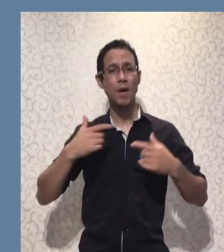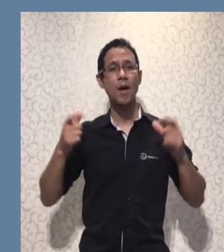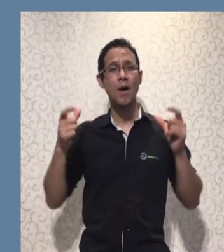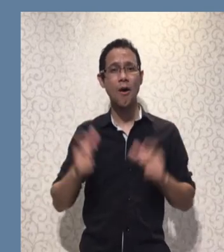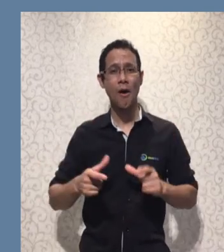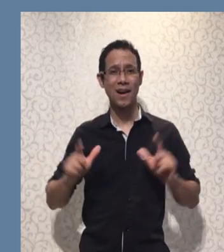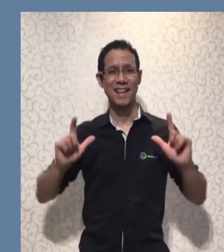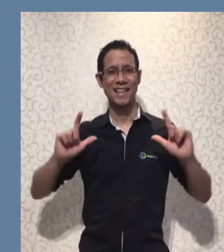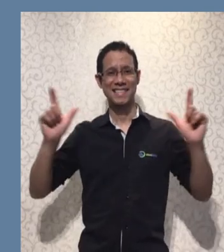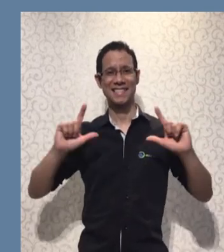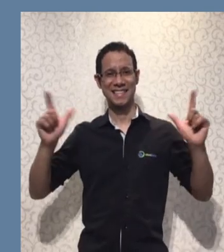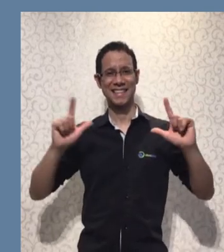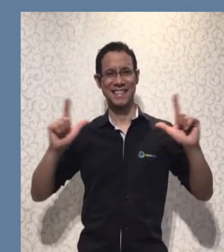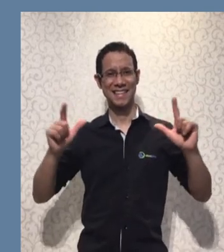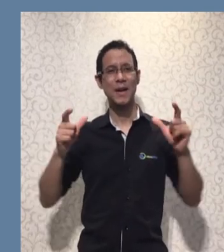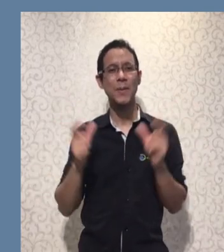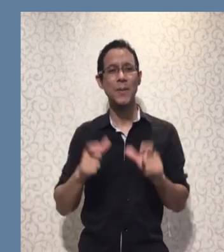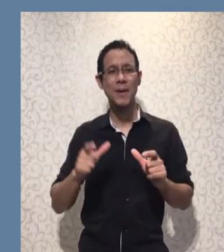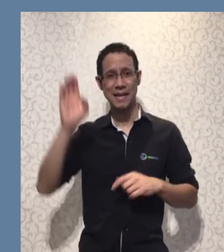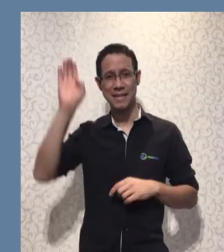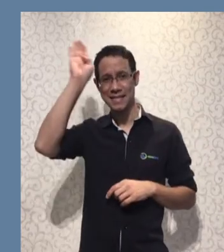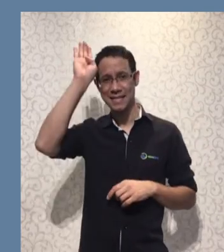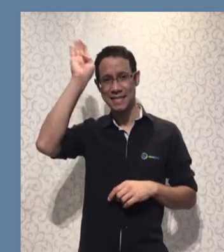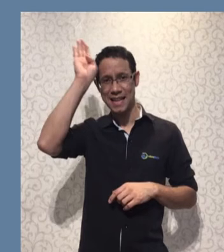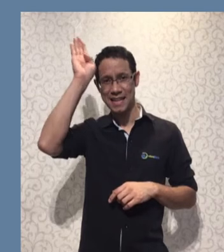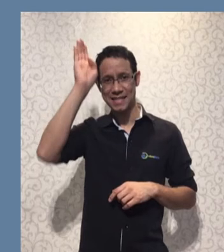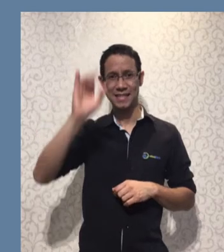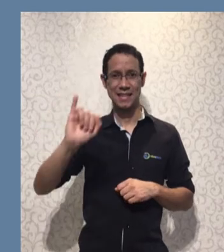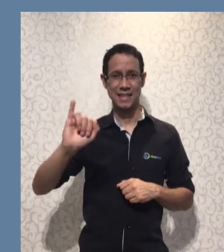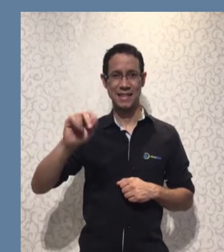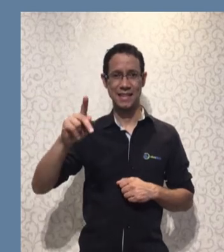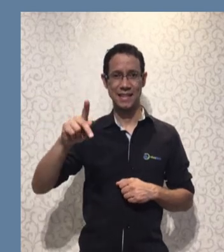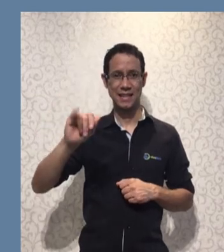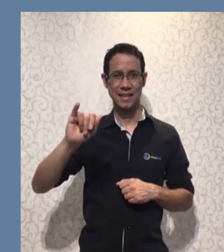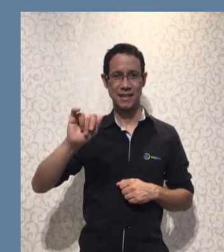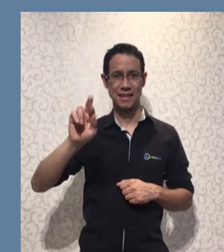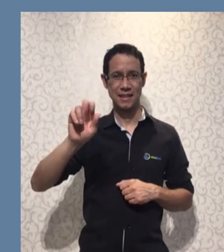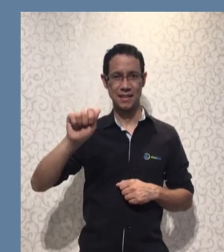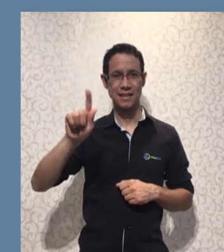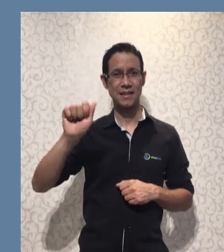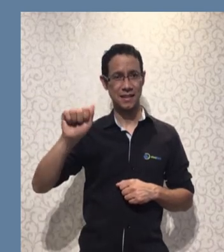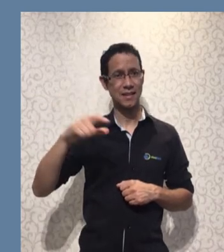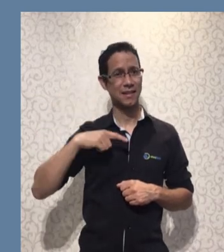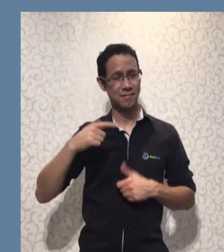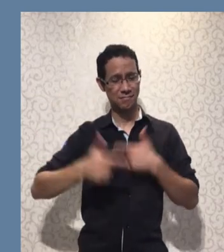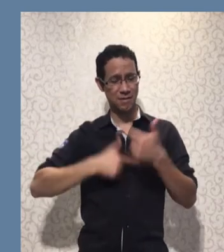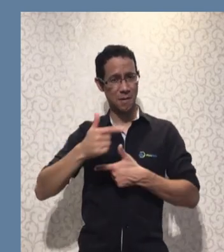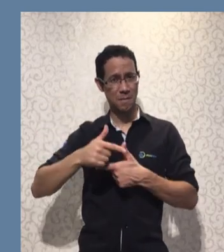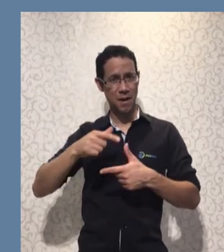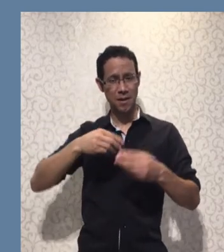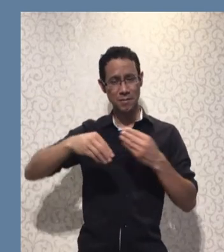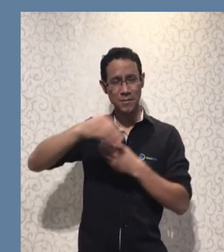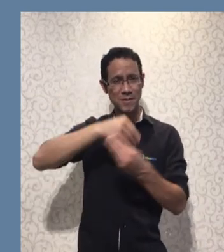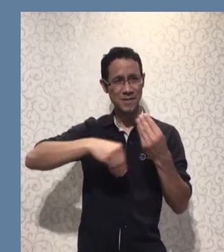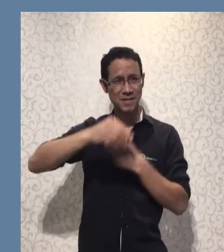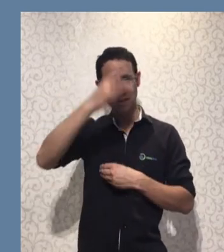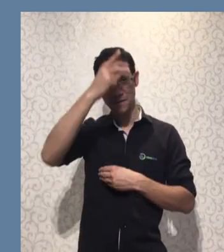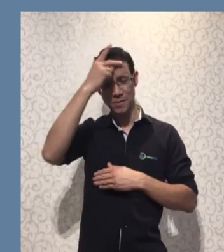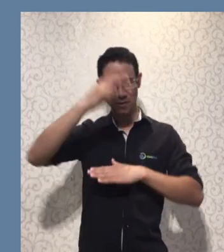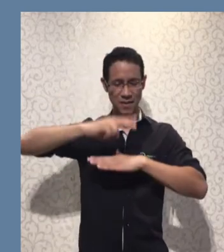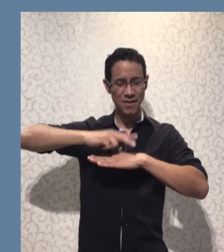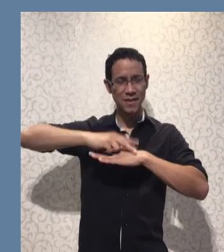Sesc Ipiranga, com os pintores ali trabalhando, as pessoas tomando sol. Aqui é uma ideia do painel